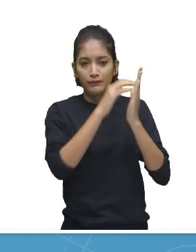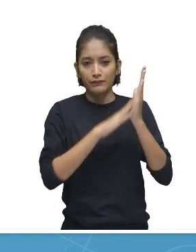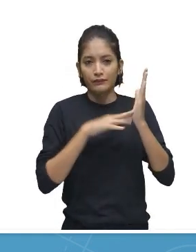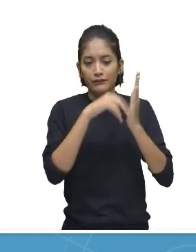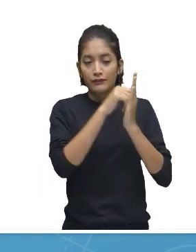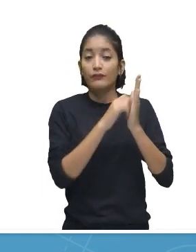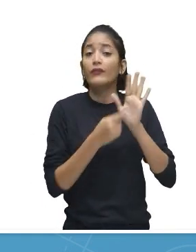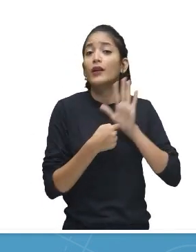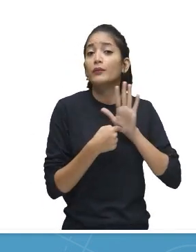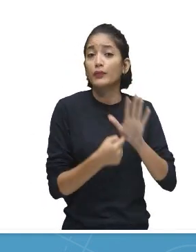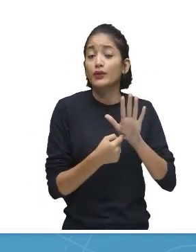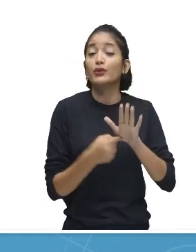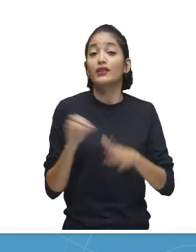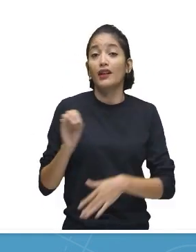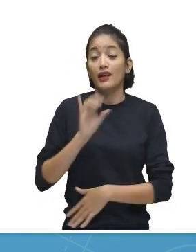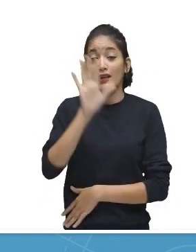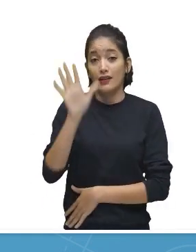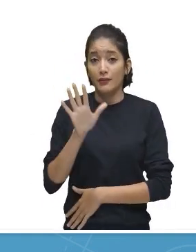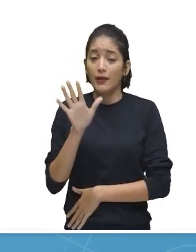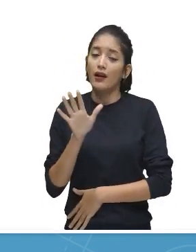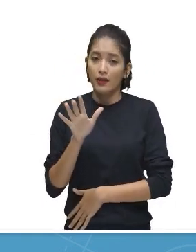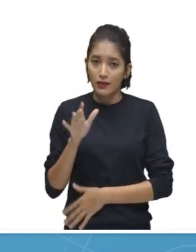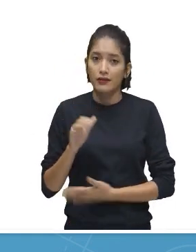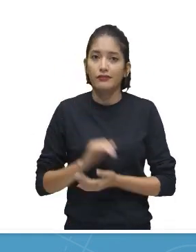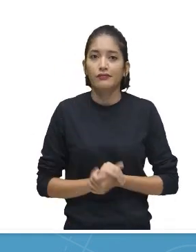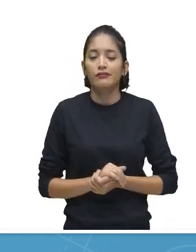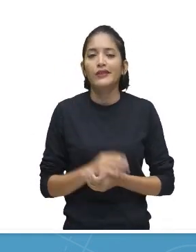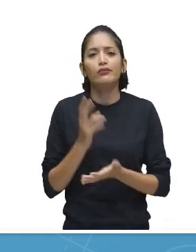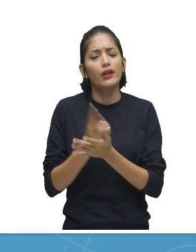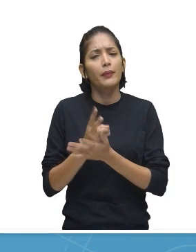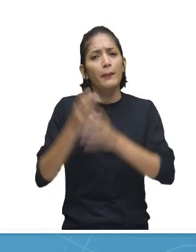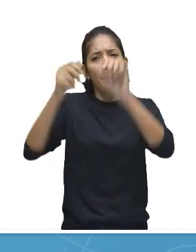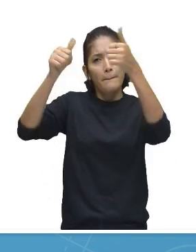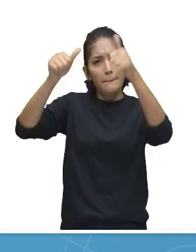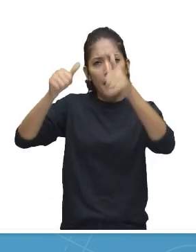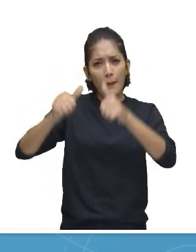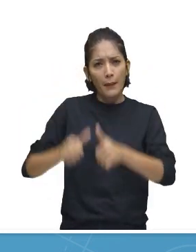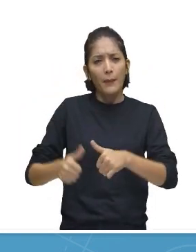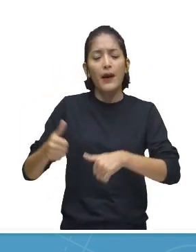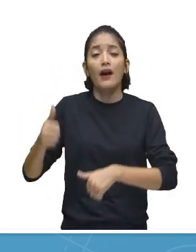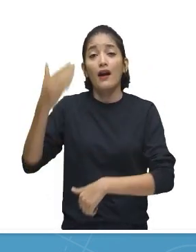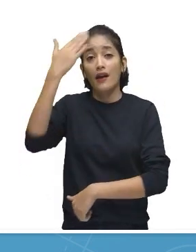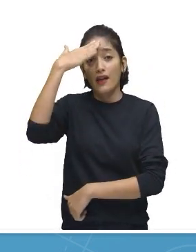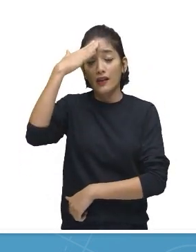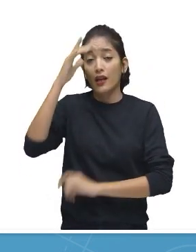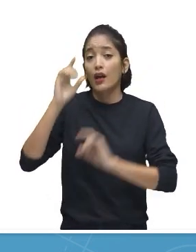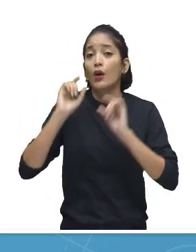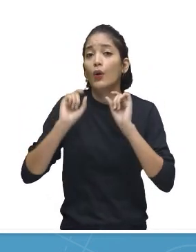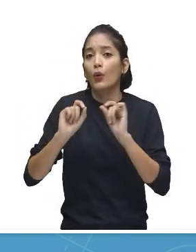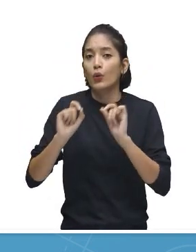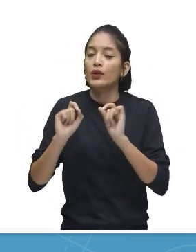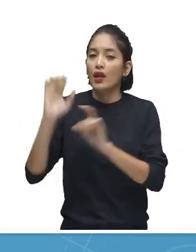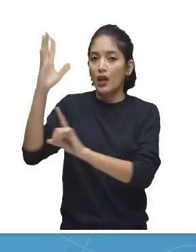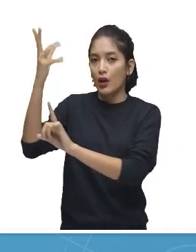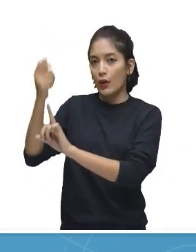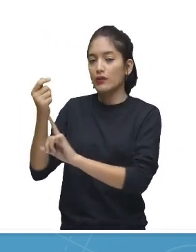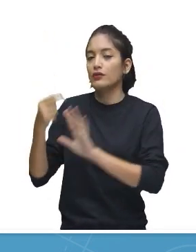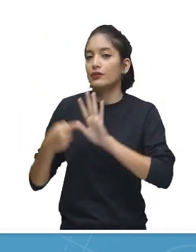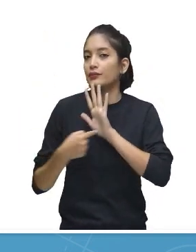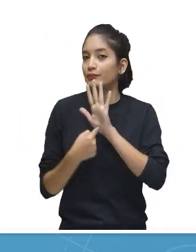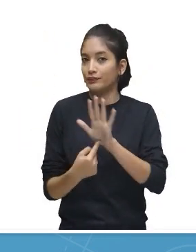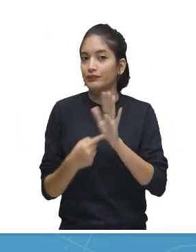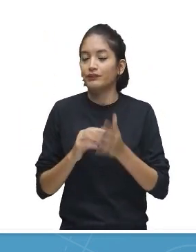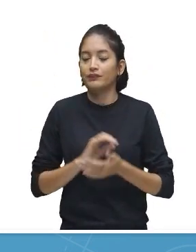ele representou nessa imagem. Então ele fica fazendo uma análise ali para entender o que foi que o artista retratou.